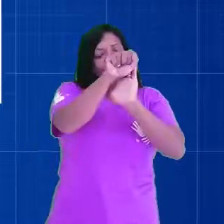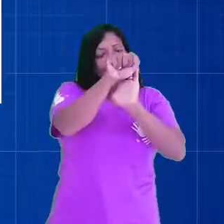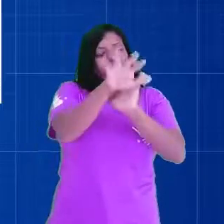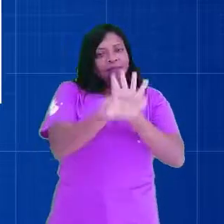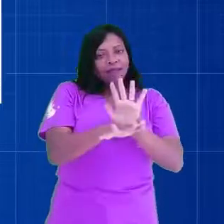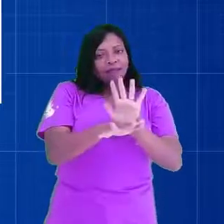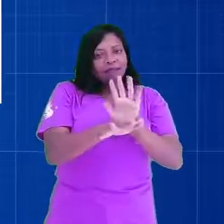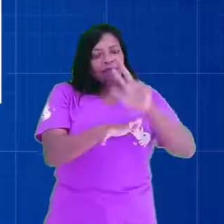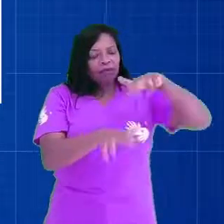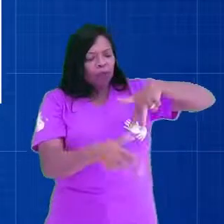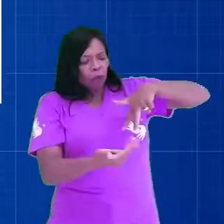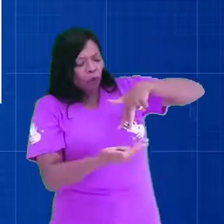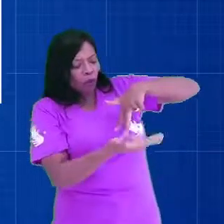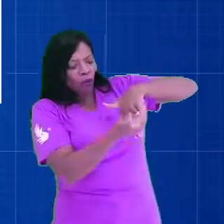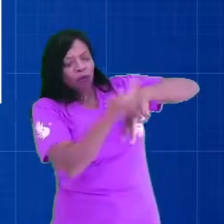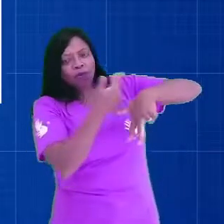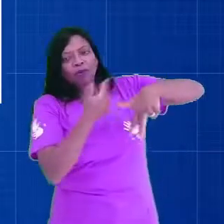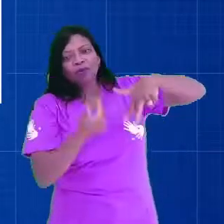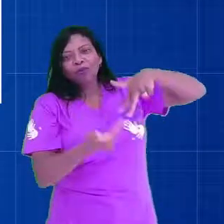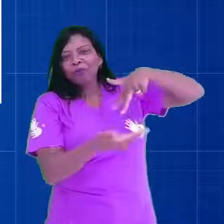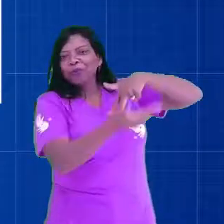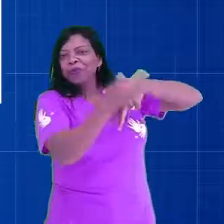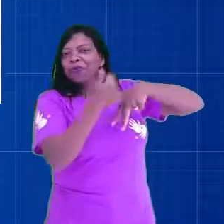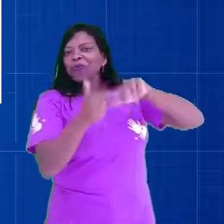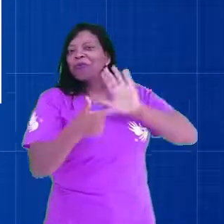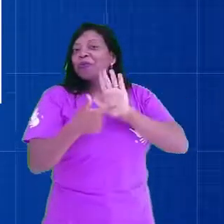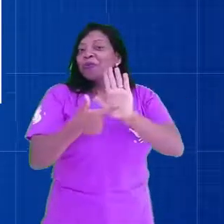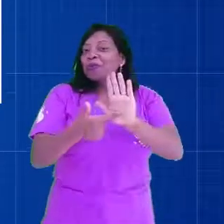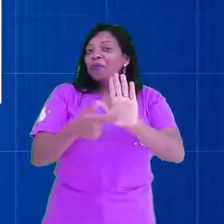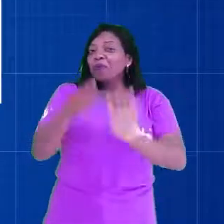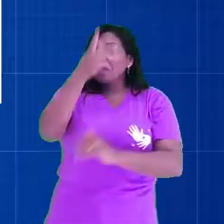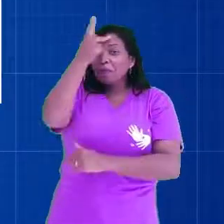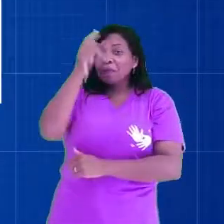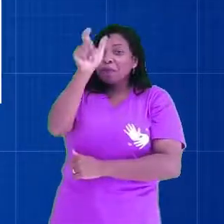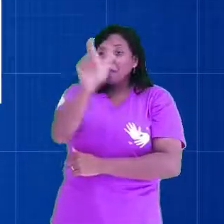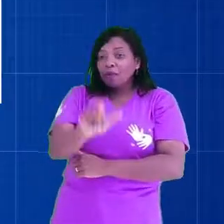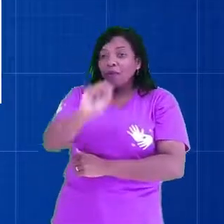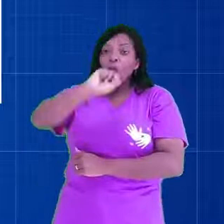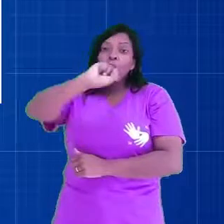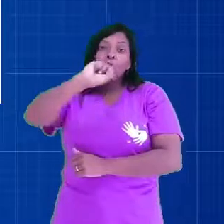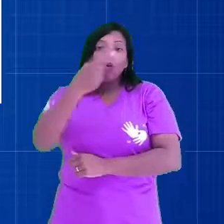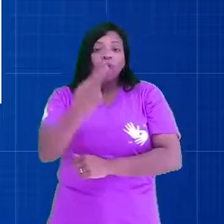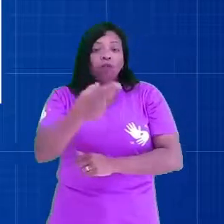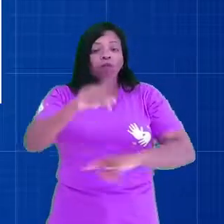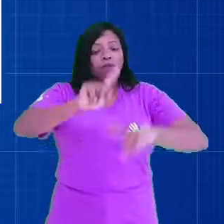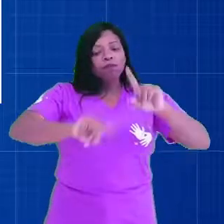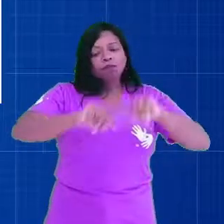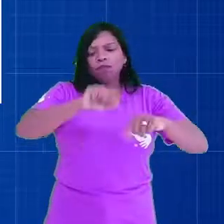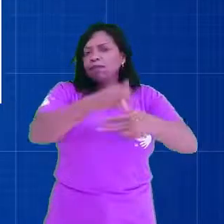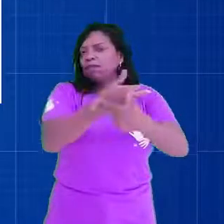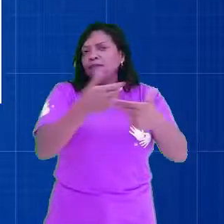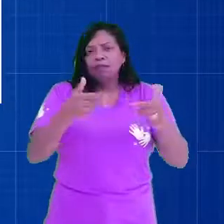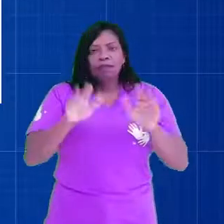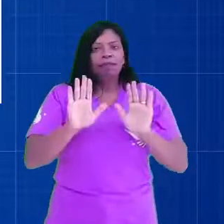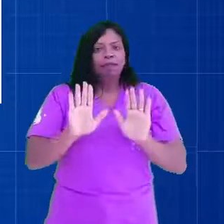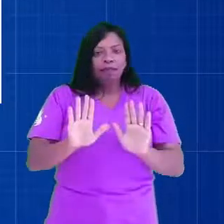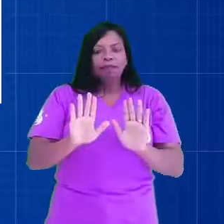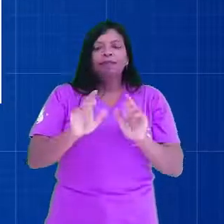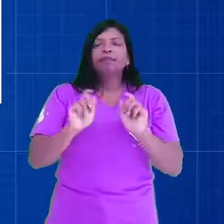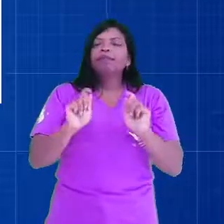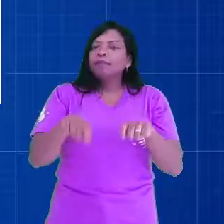Desenho uniforme formado pela sombra de alguém ou alguma coisa. Entenderam alguma